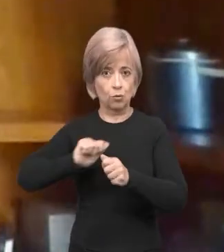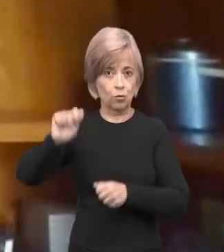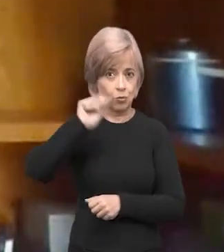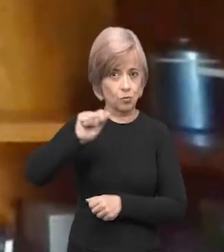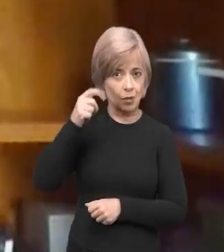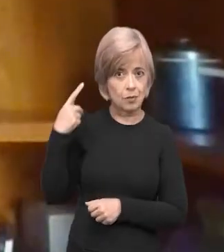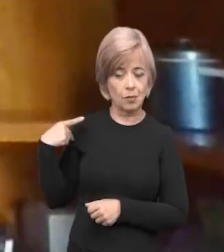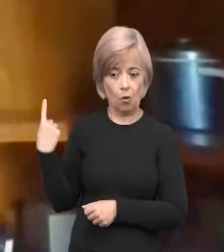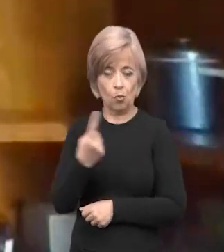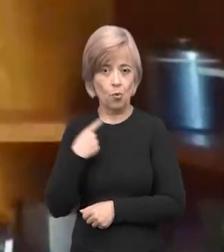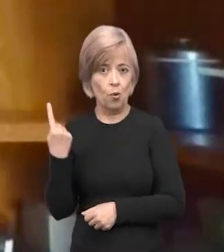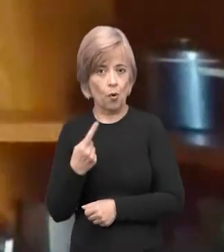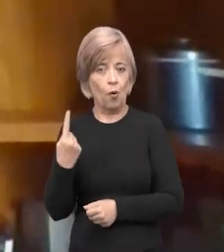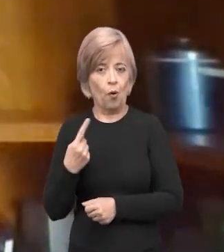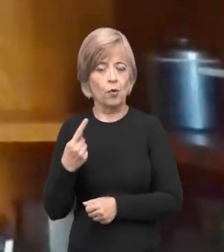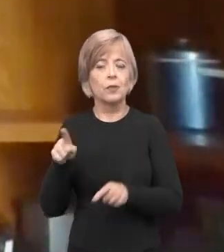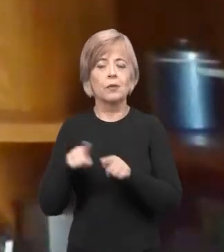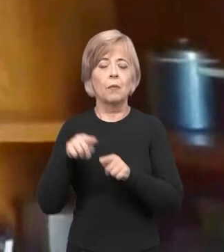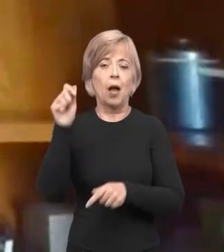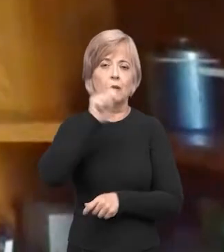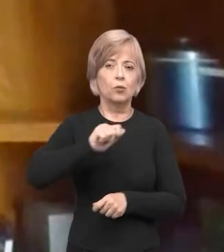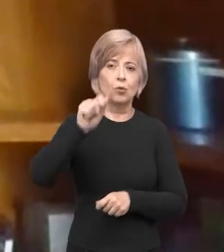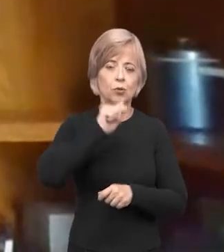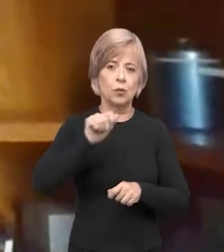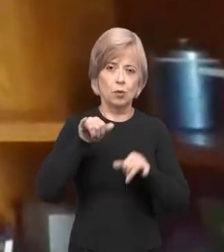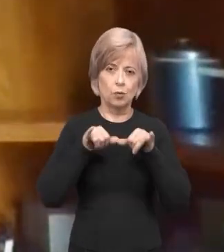de Supermercados, para viabilizar a